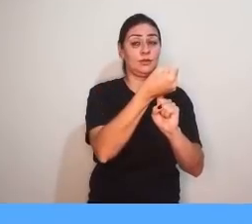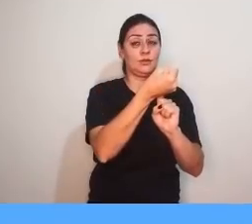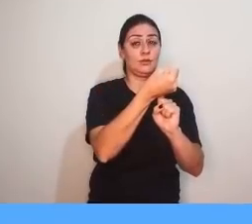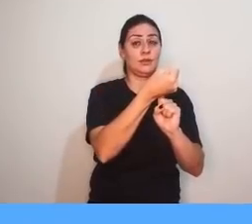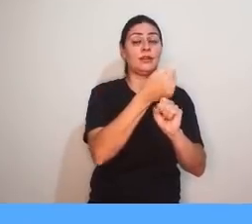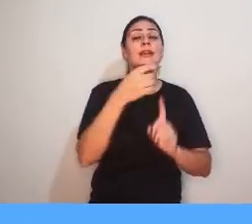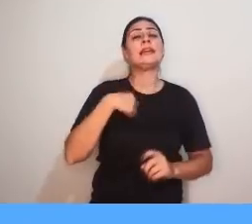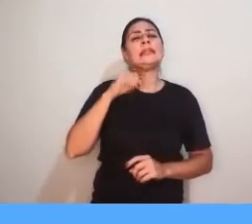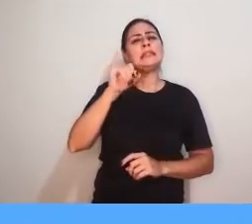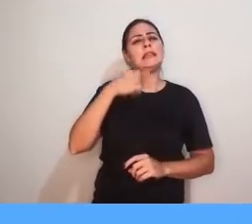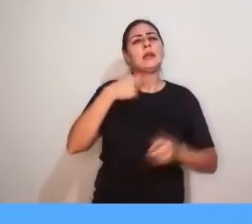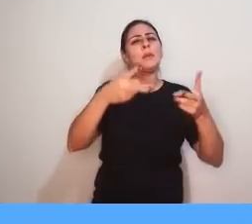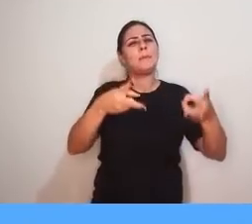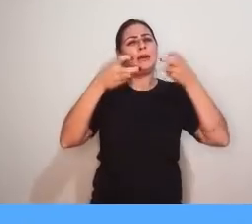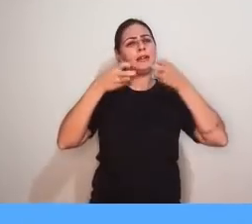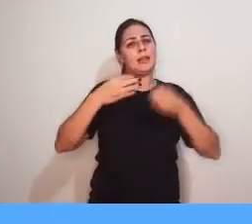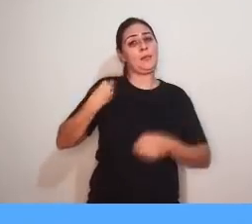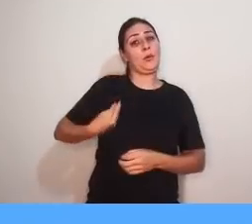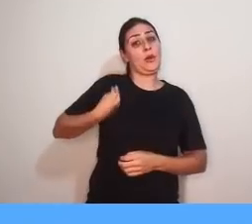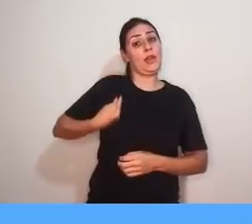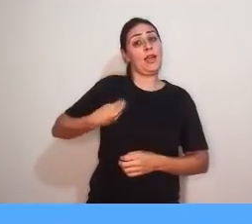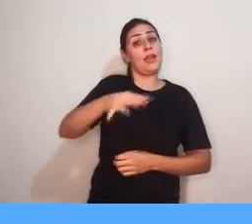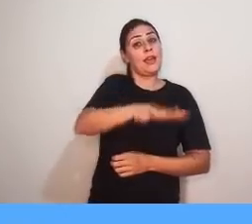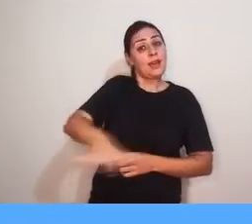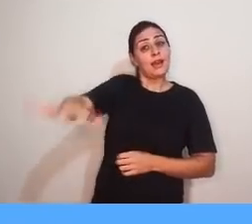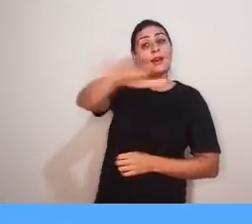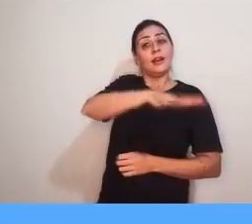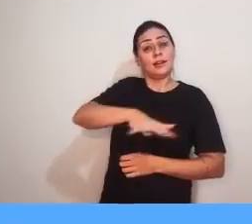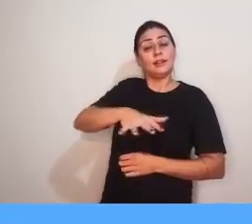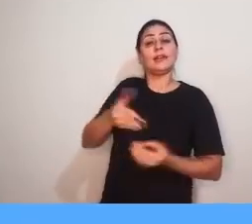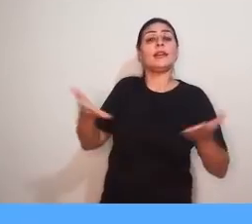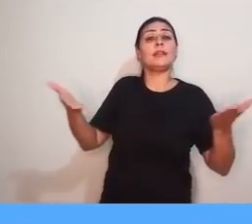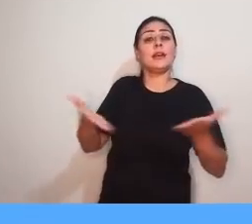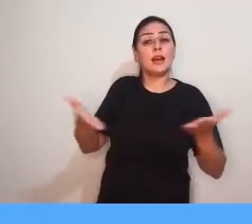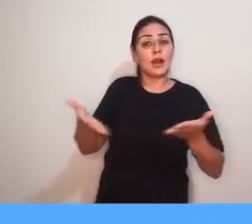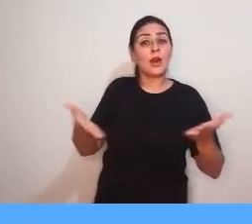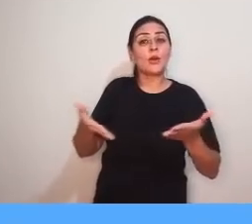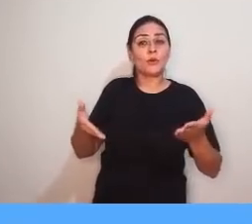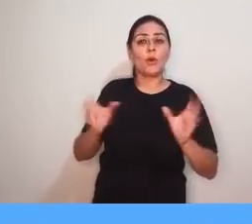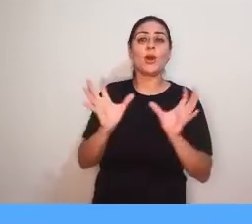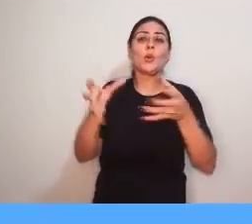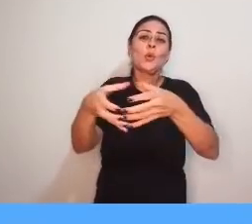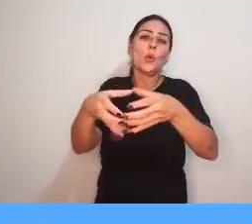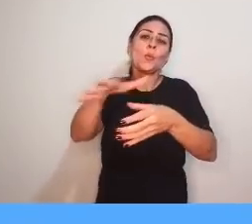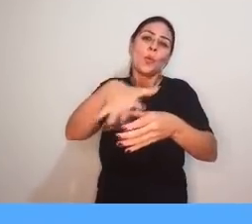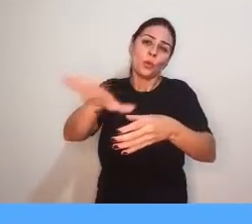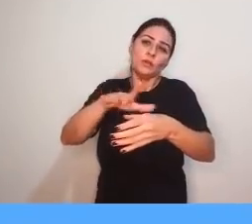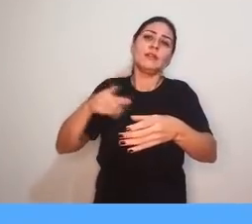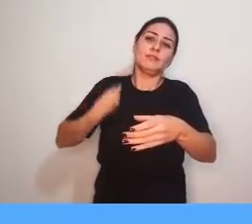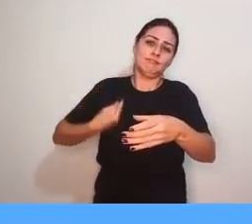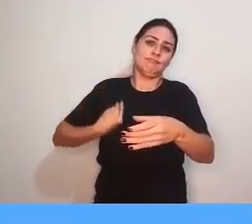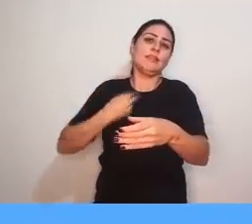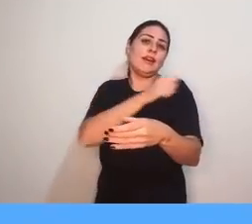essa realidade que está ali colocada, para aquele vivenciar da comunidade que o aluno vive, que o aluno presencia, que o